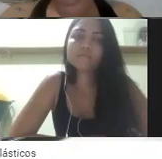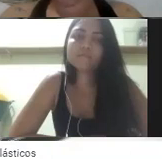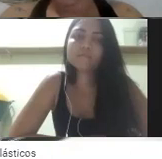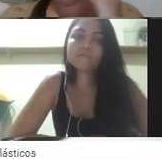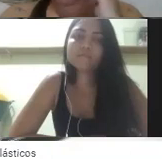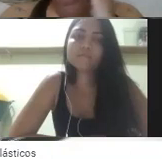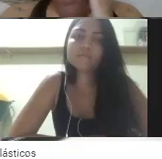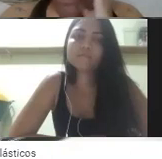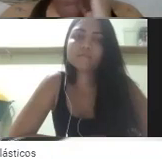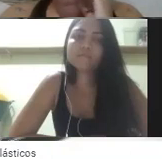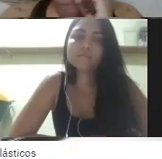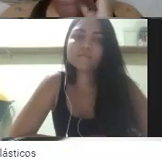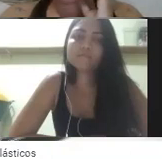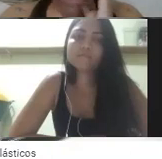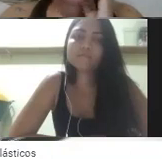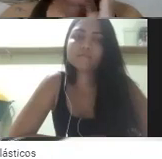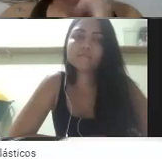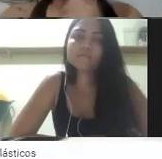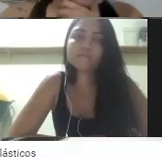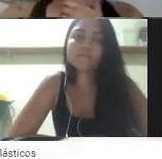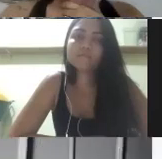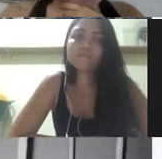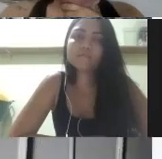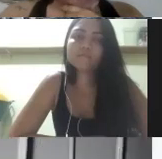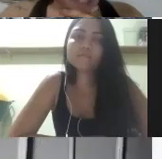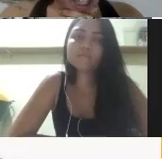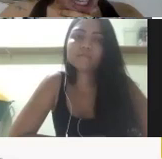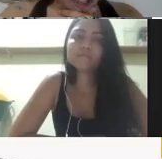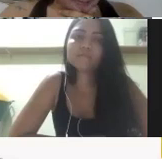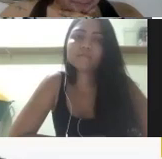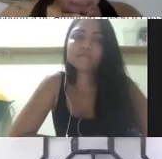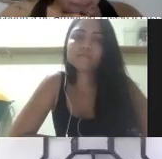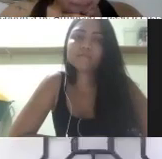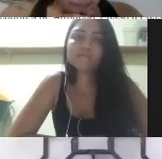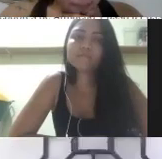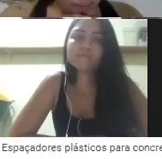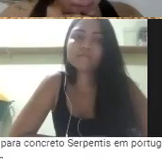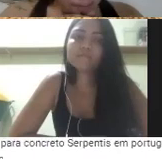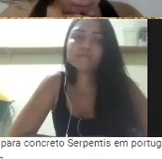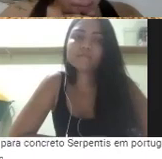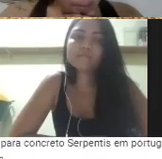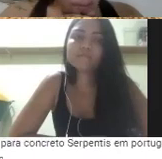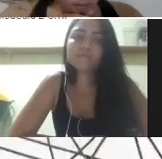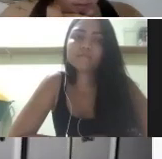ter um cobrimento de concreto de cá e de cá. E